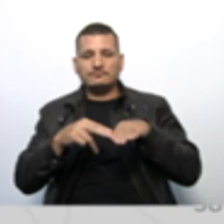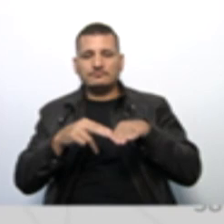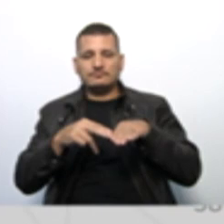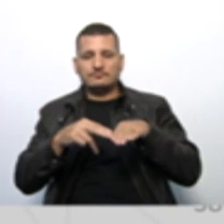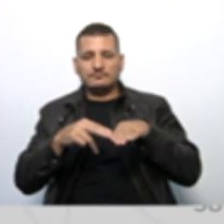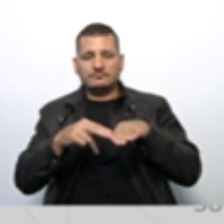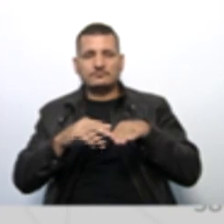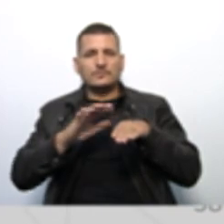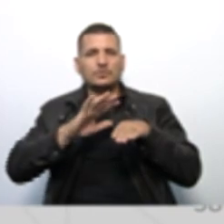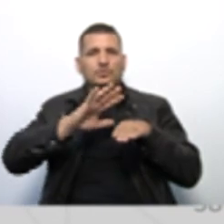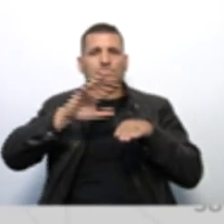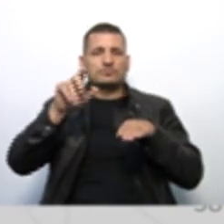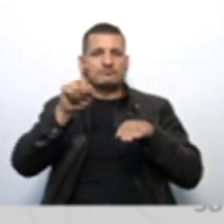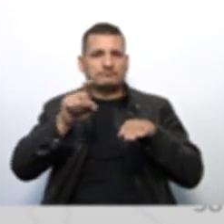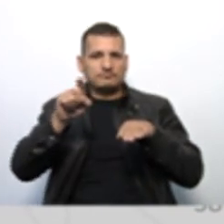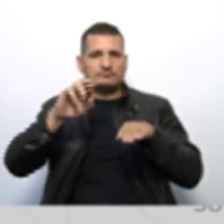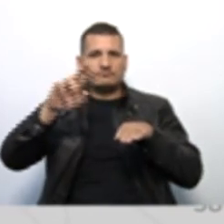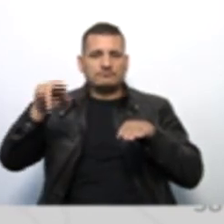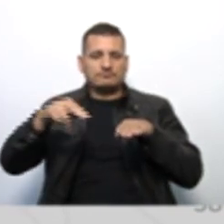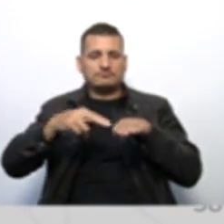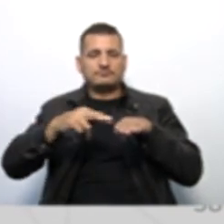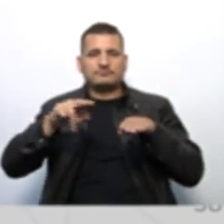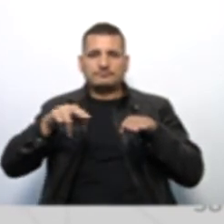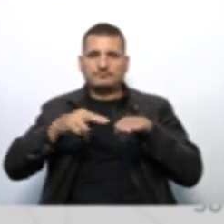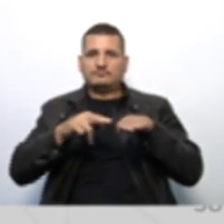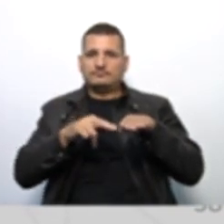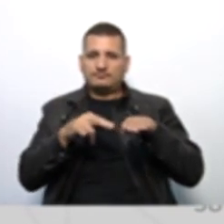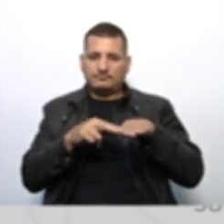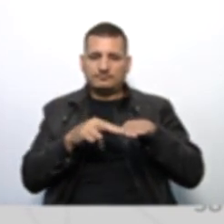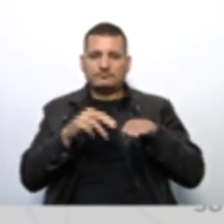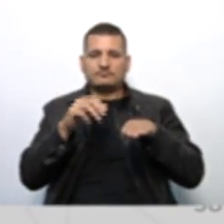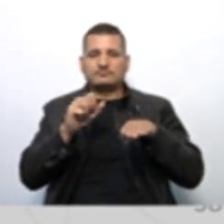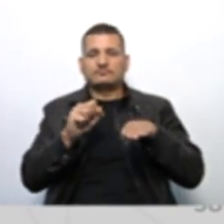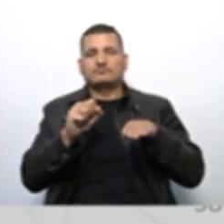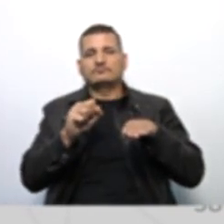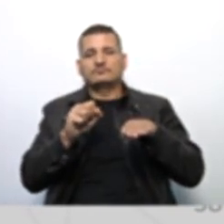computadores estarão interligados e ligados a quem? Ao nosso